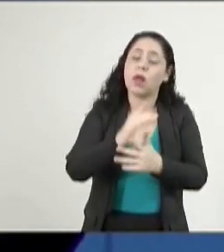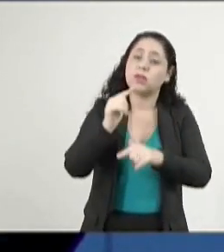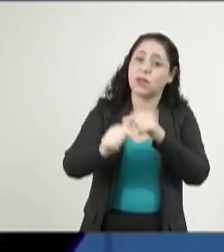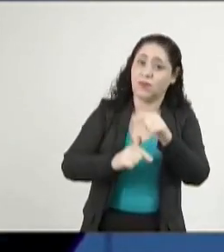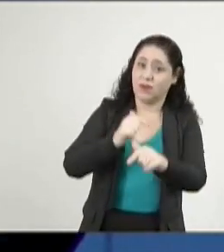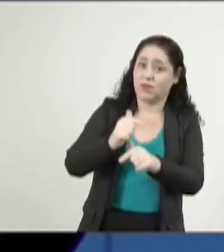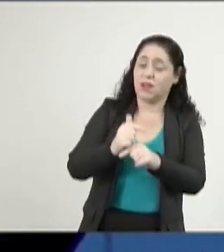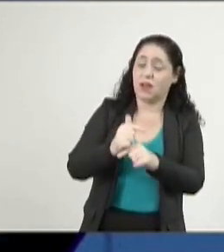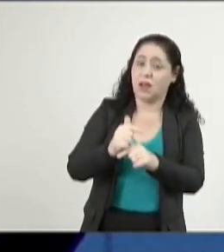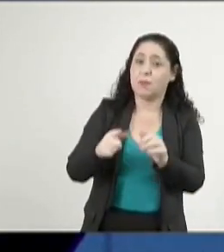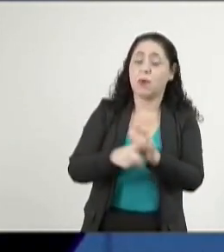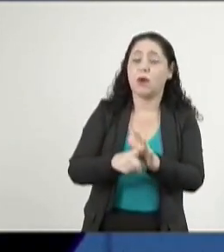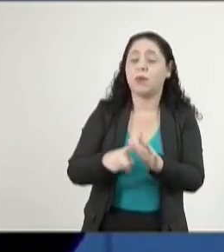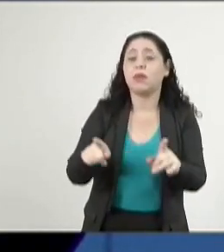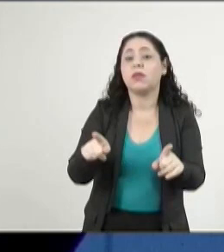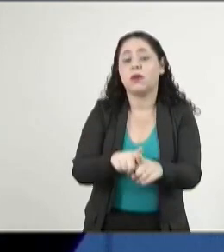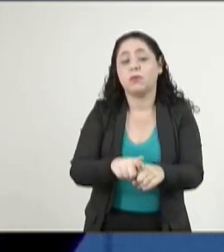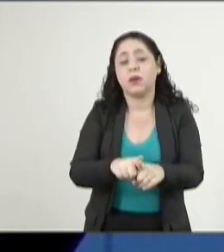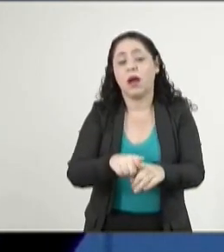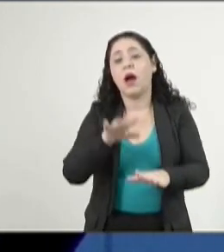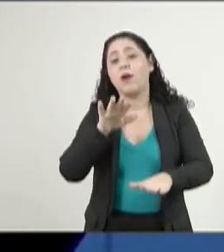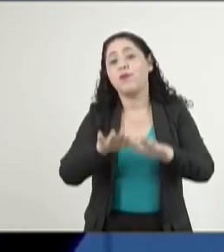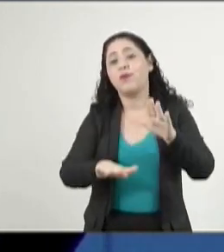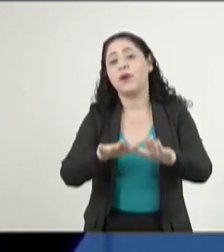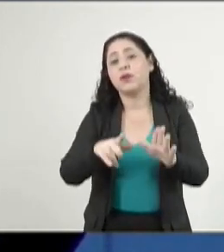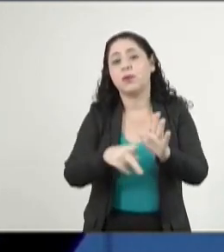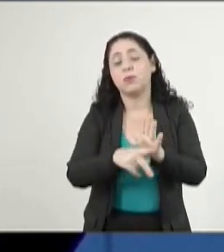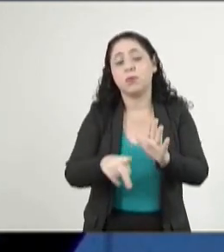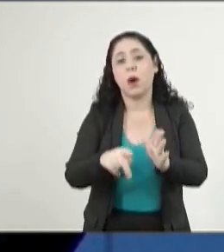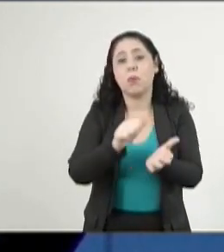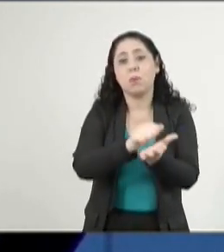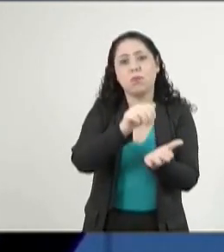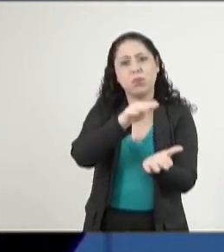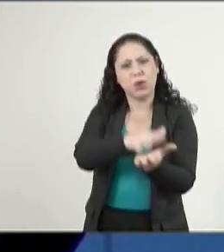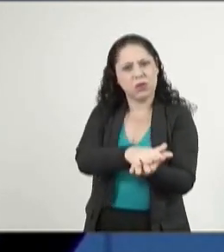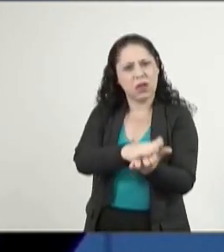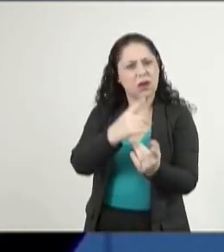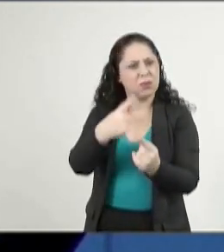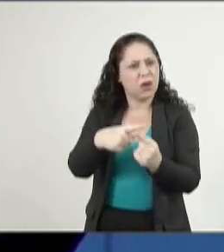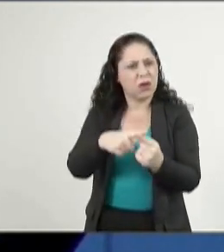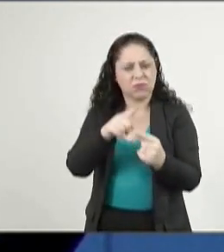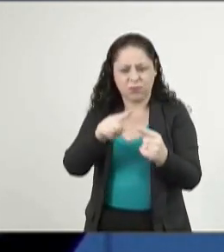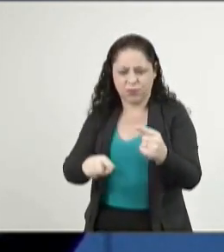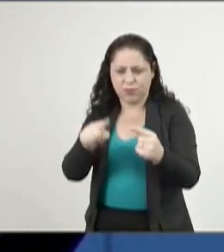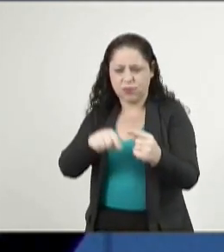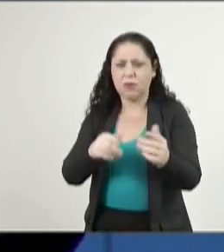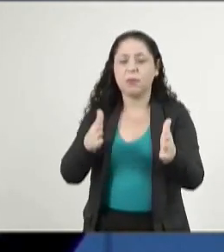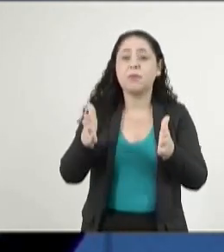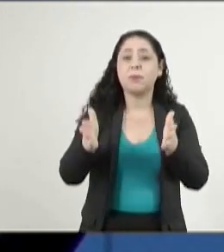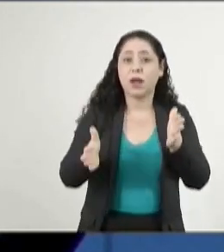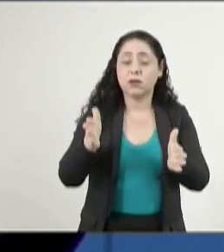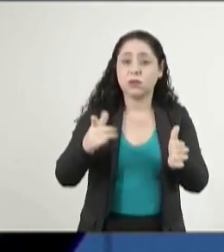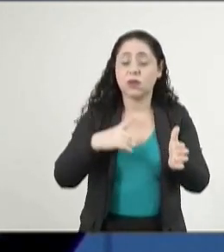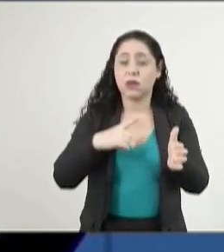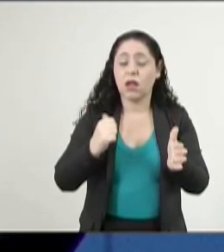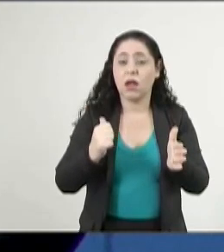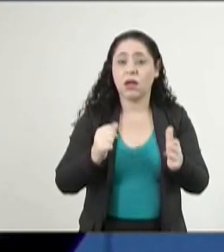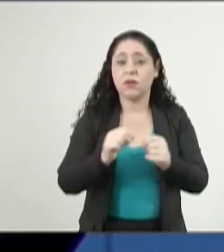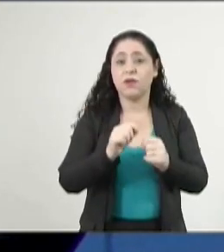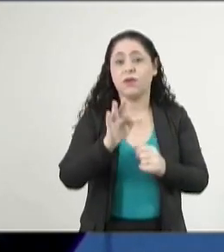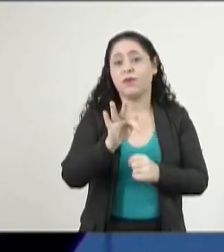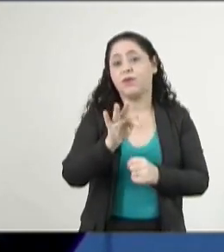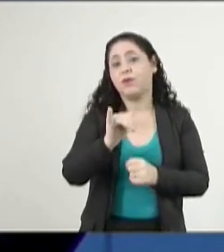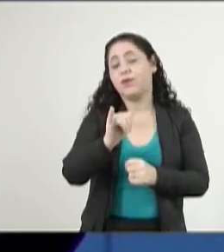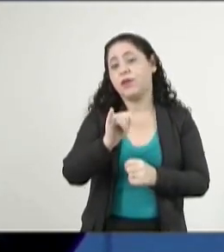serviços, inclusive sendo em muitos casos aplicada a multa por descumprimento no prazo de